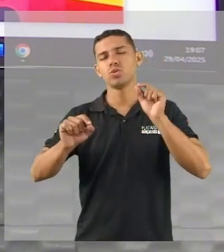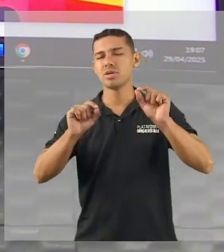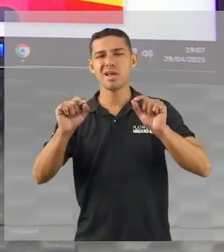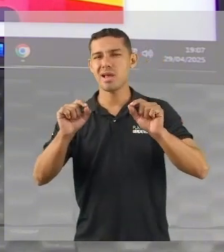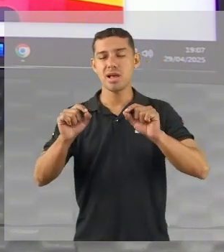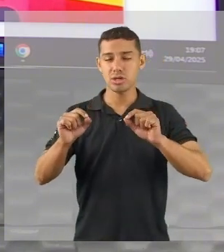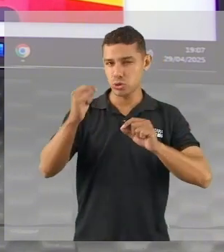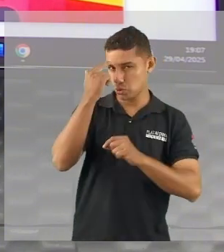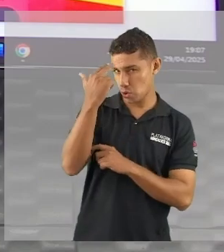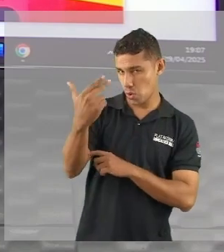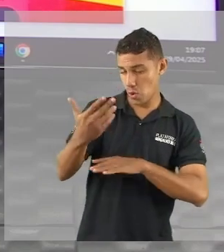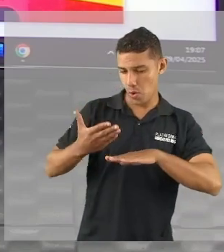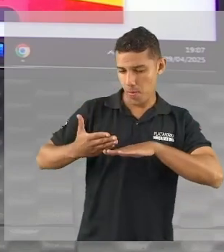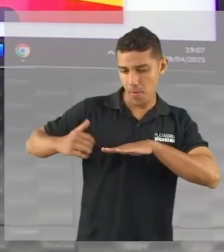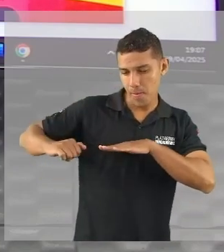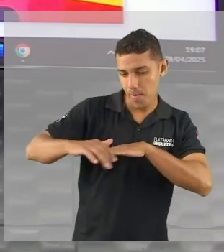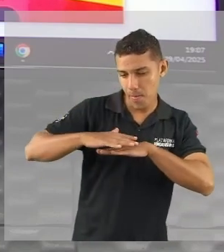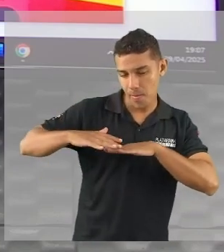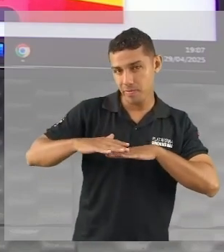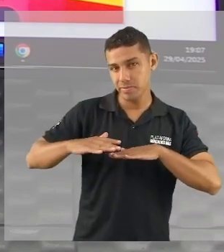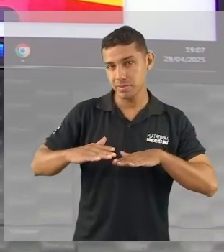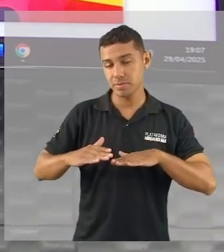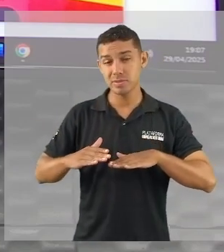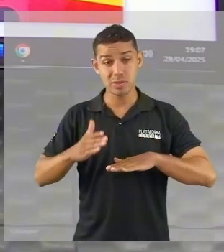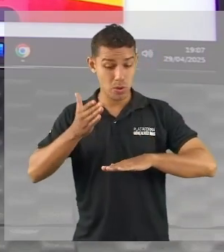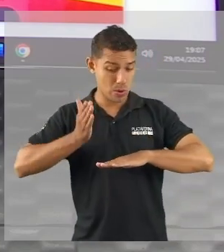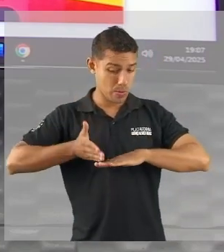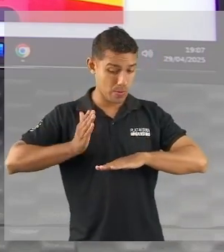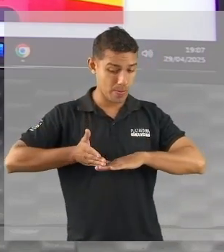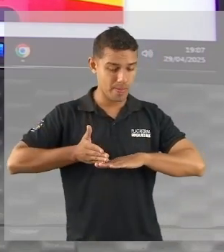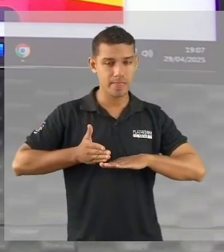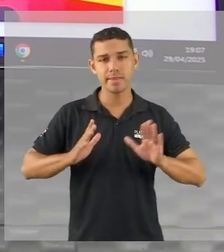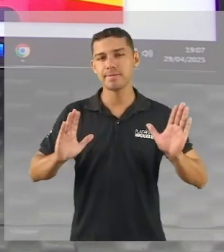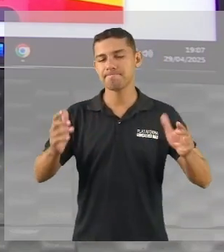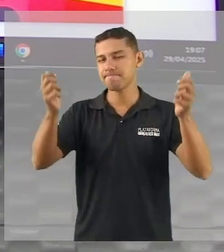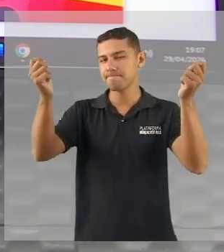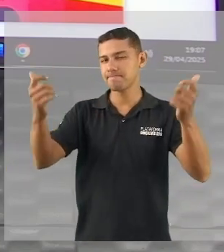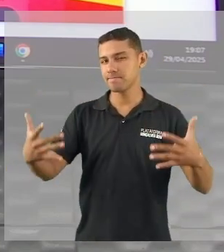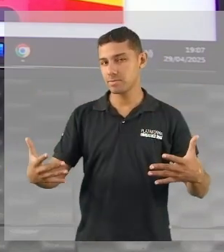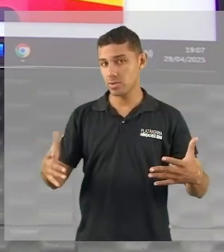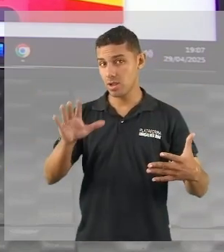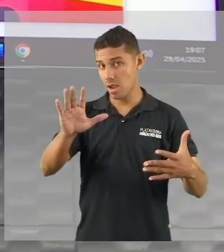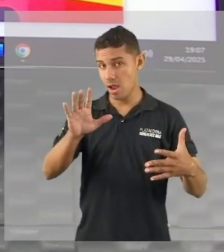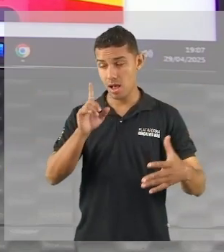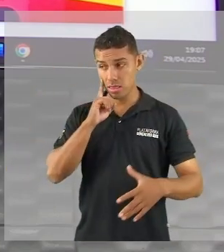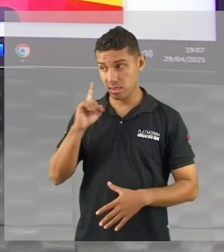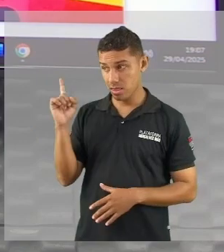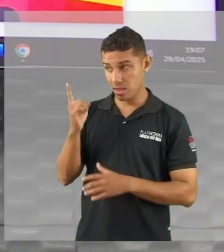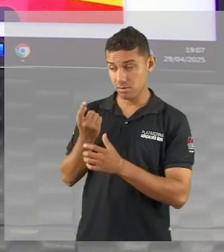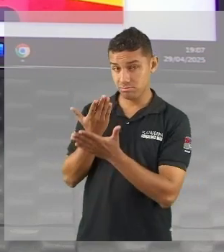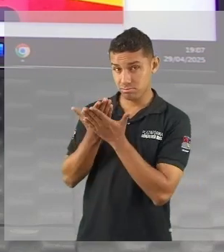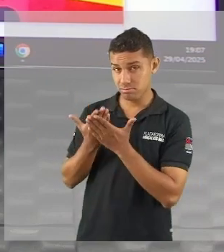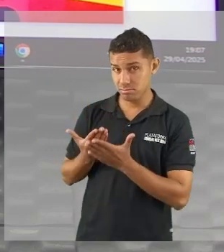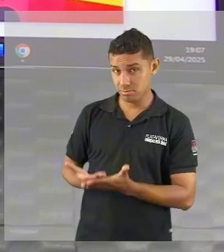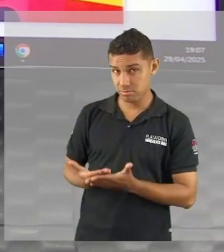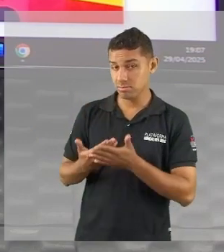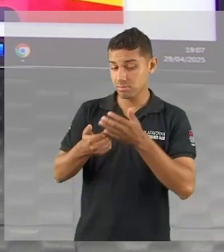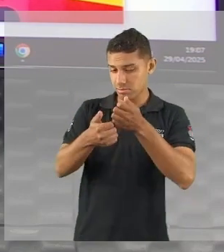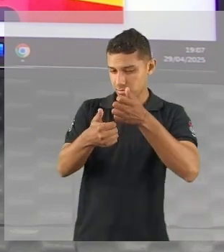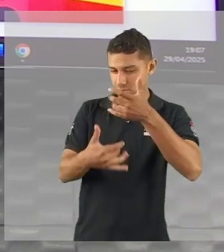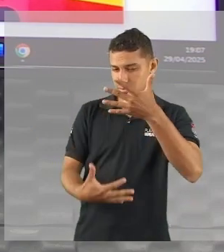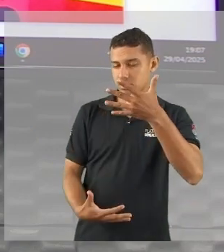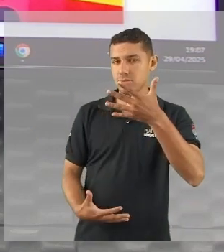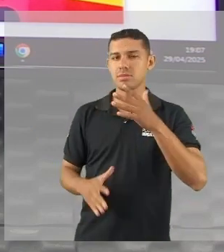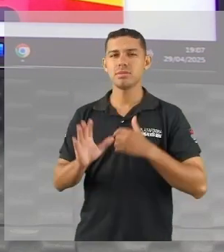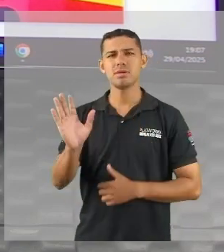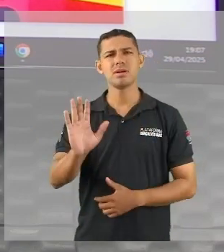moderna ou contemporânea. Mas somente a nível didático. Não vamos pensar que